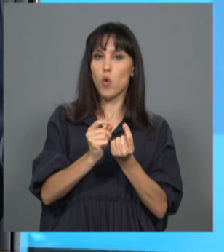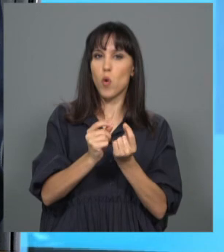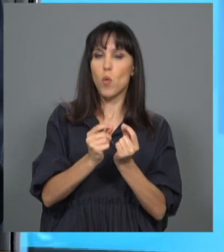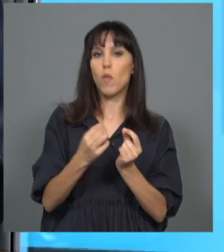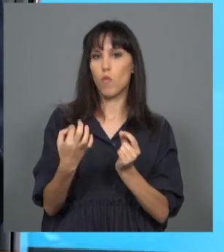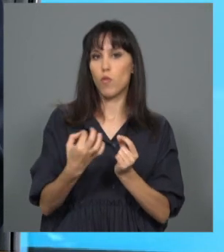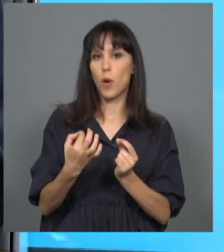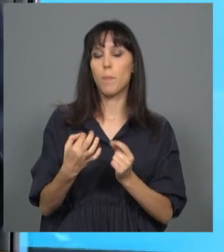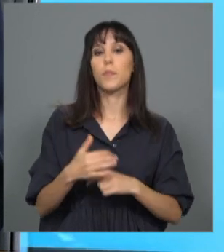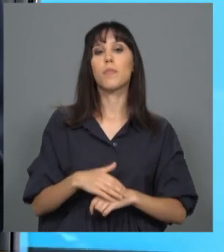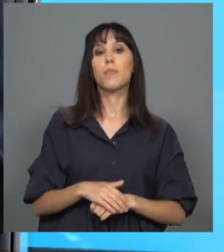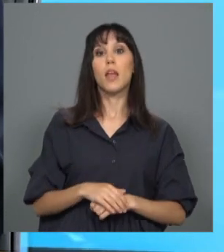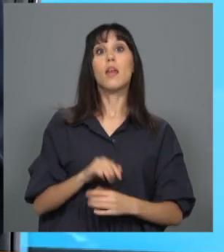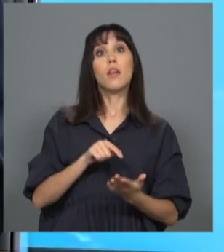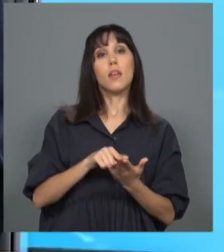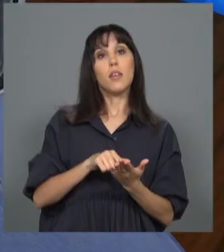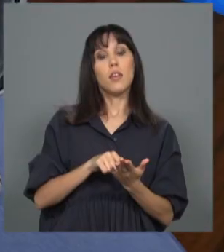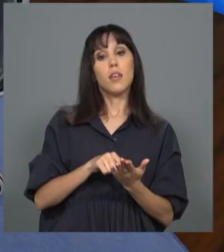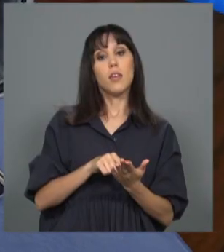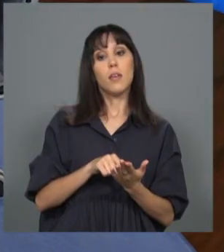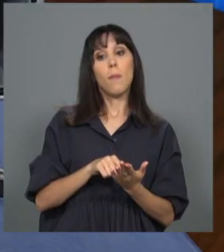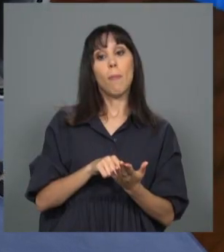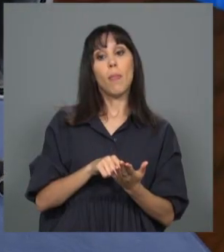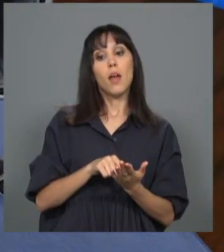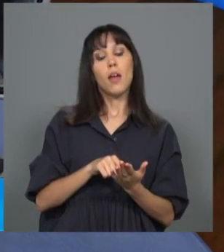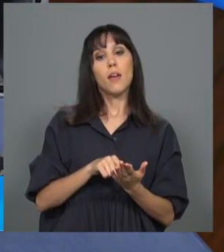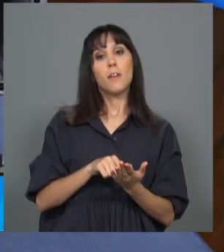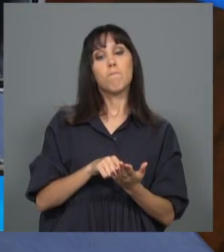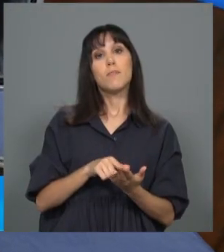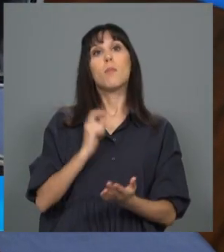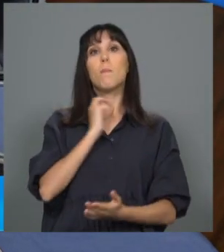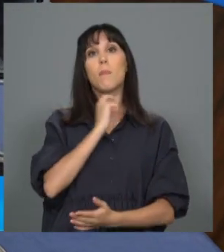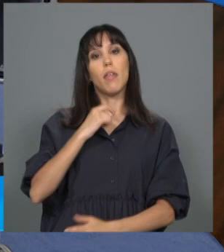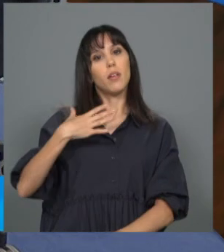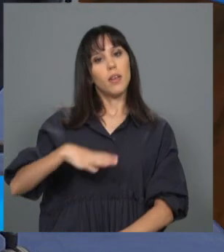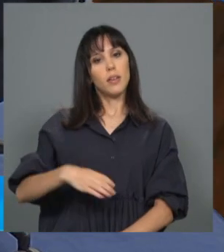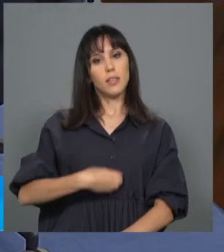E ele quer sentir que este texto